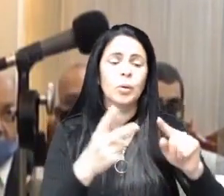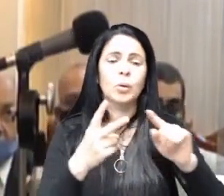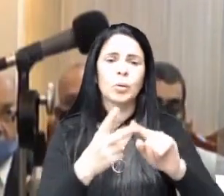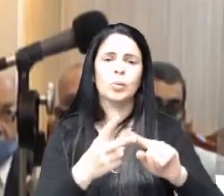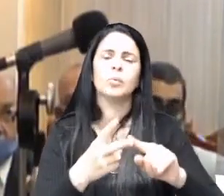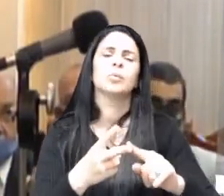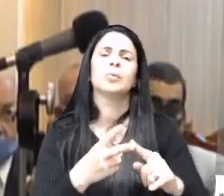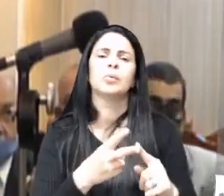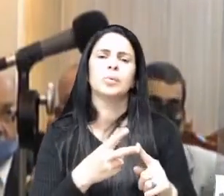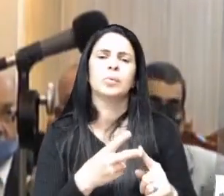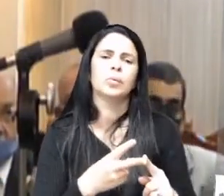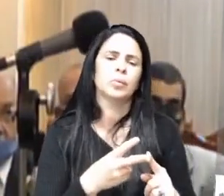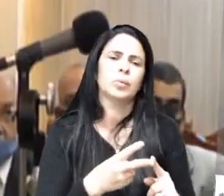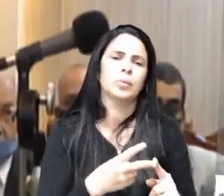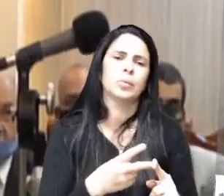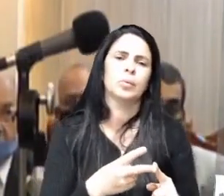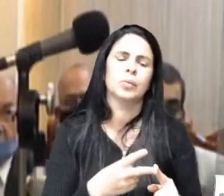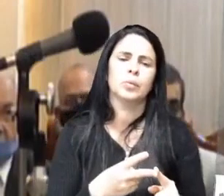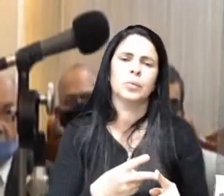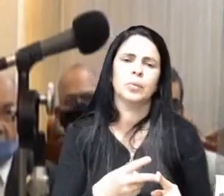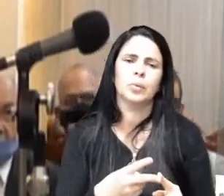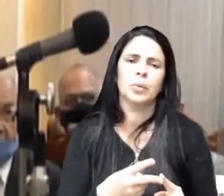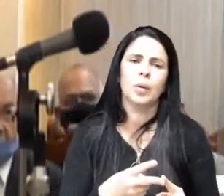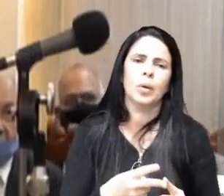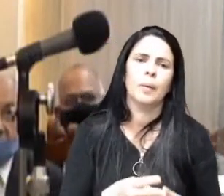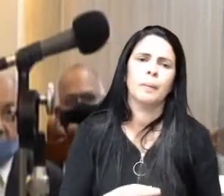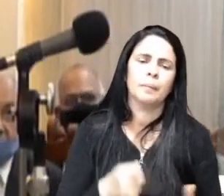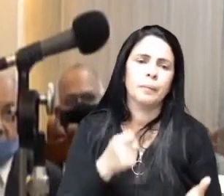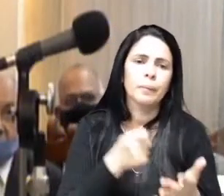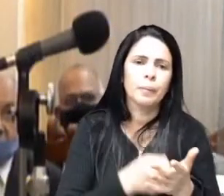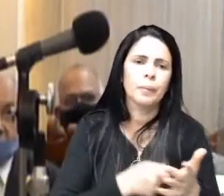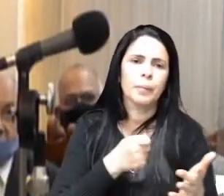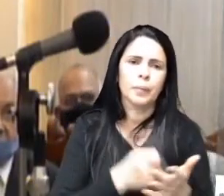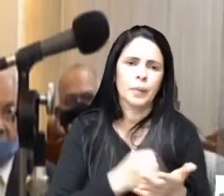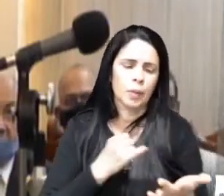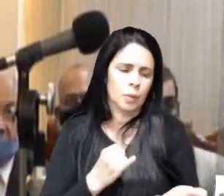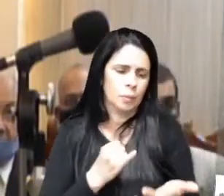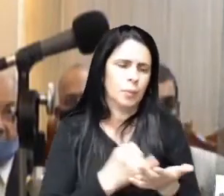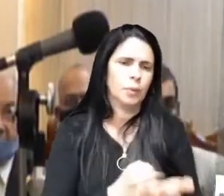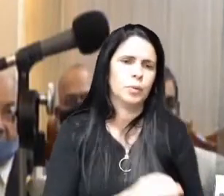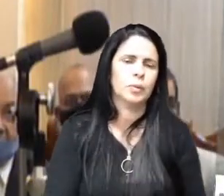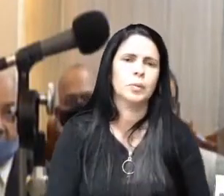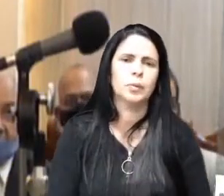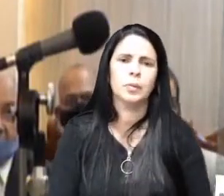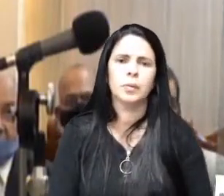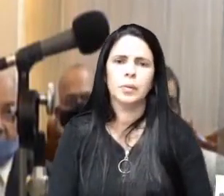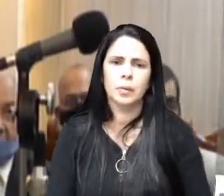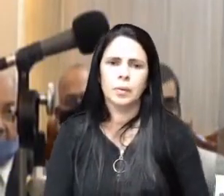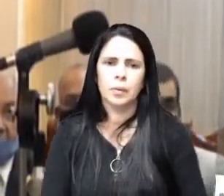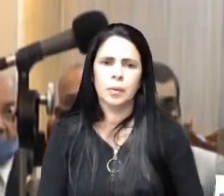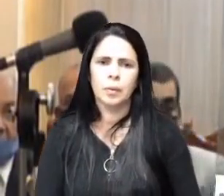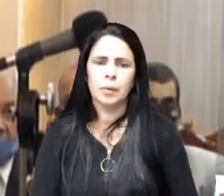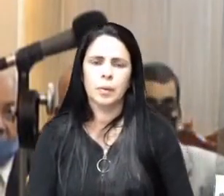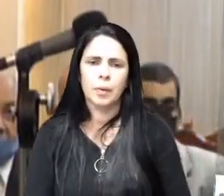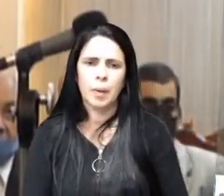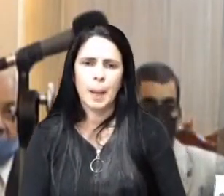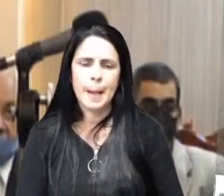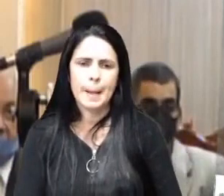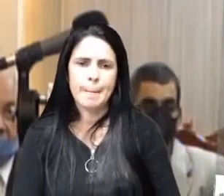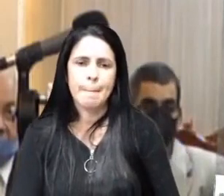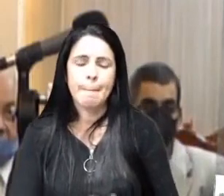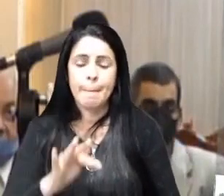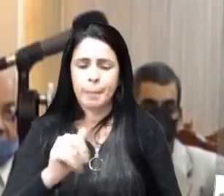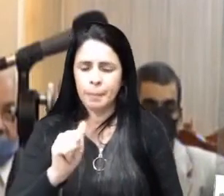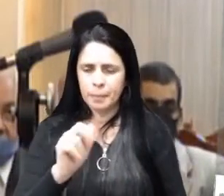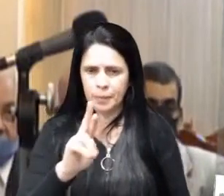impostos. Versículo 11. O fariseu, estando em pé, orava